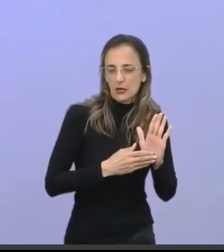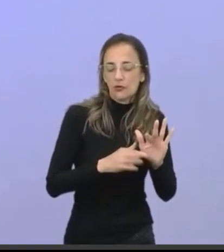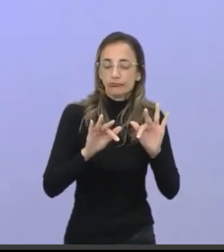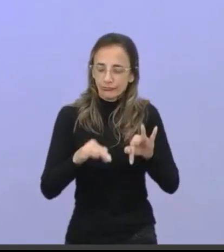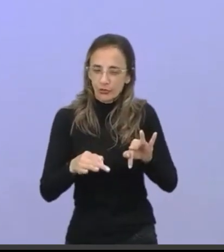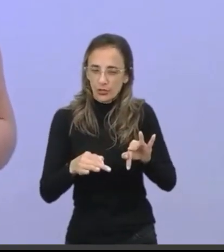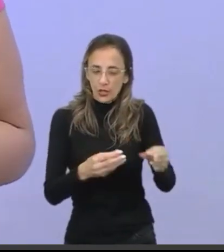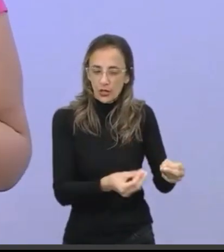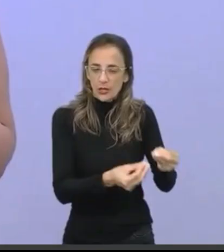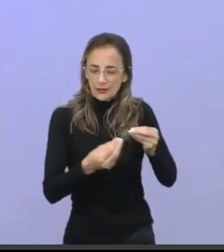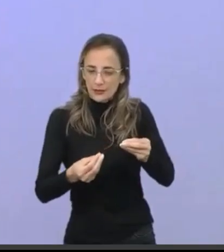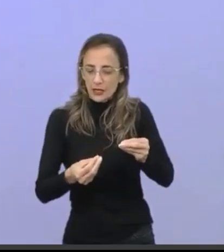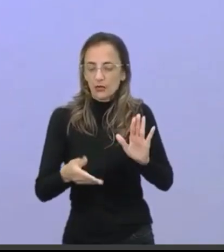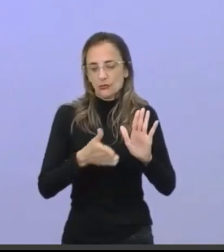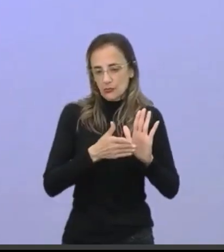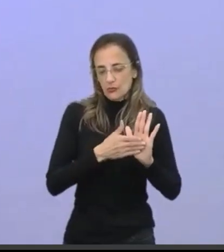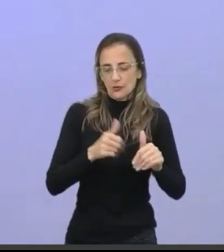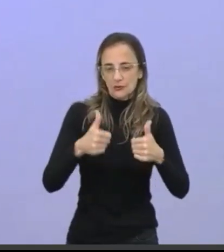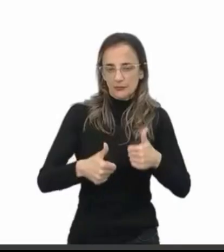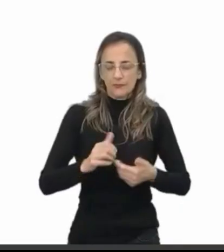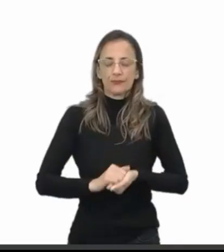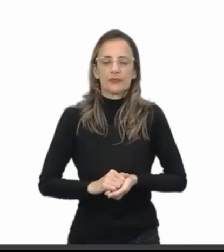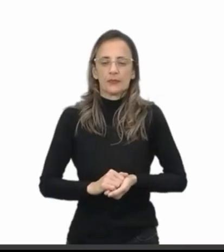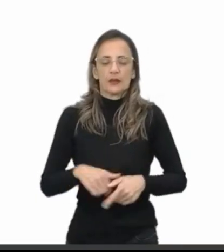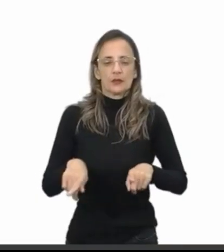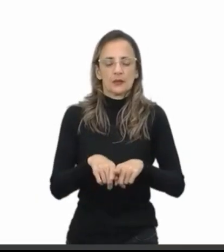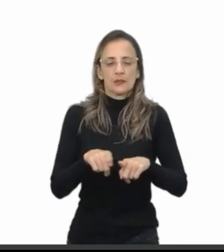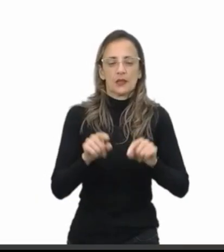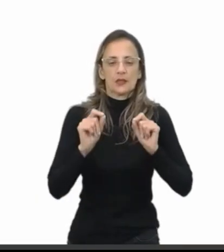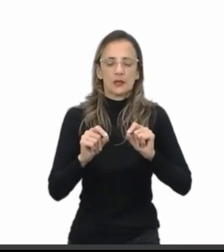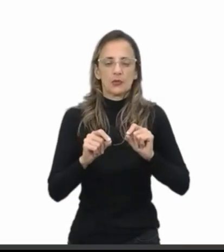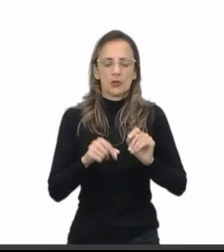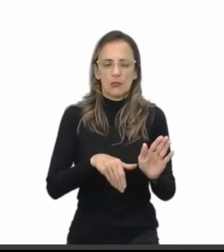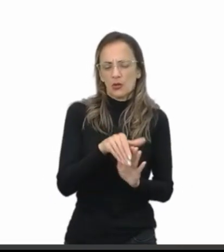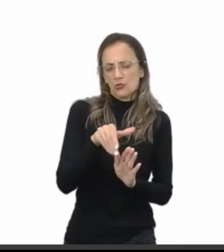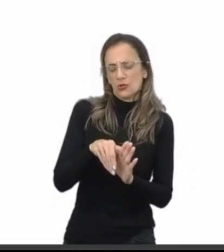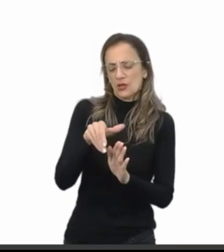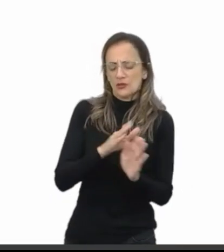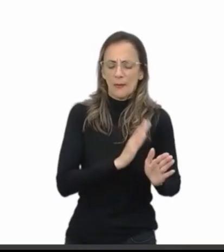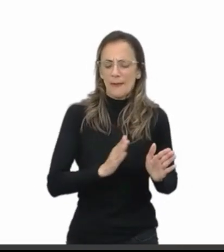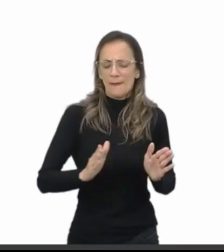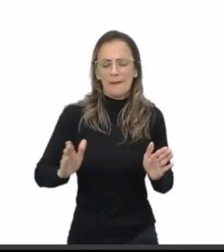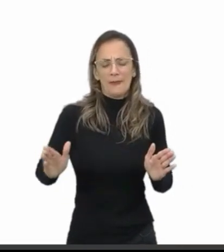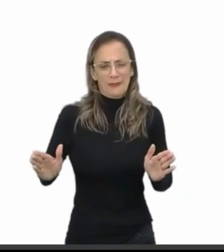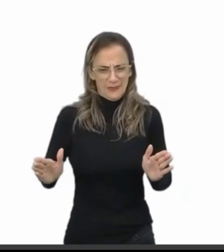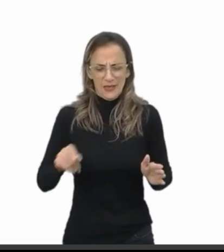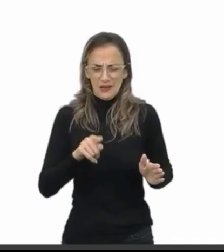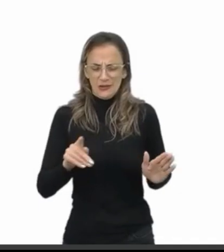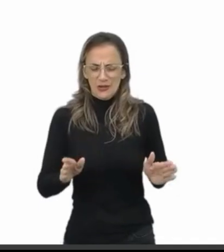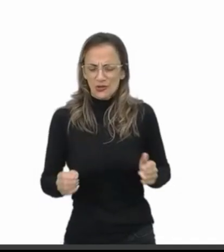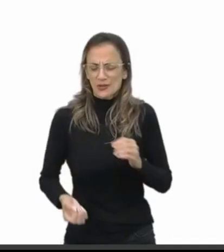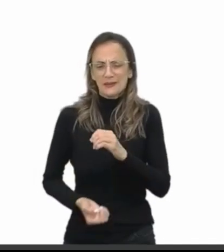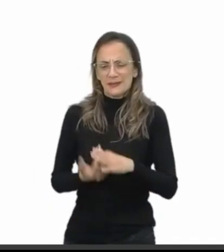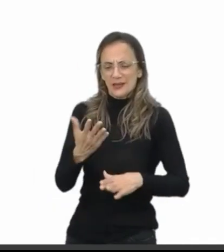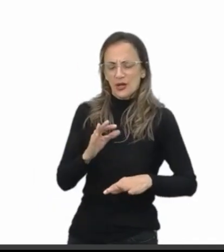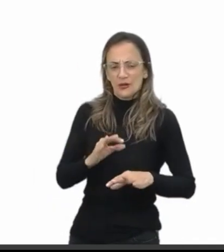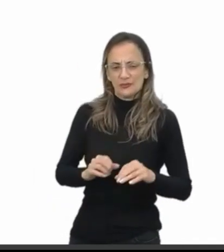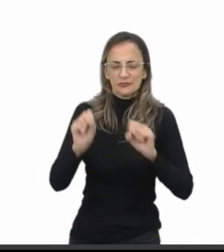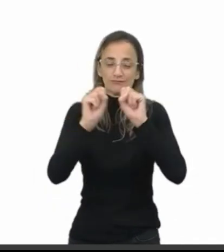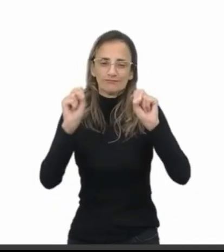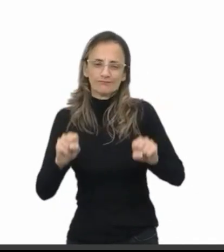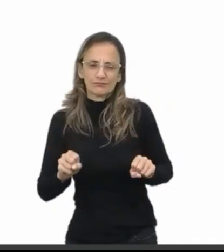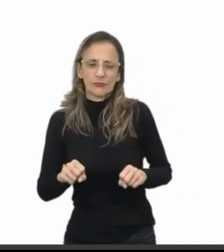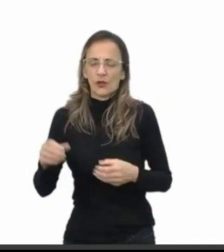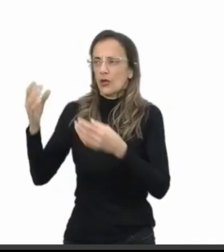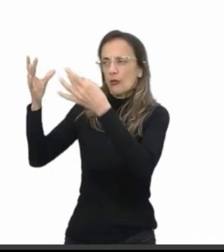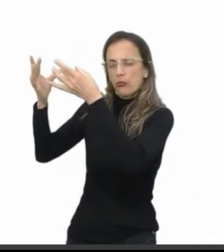projeto, ok? Lembrando também que nós temos as nossas playlists de passo a passo e orientação ali para você desenvolver os projetos. Nós temos o manual de